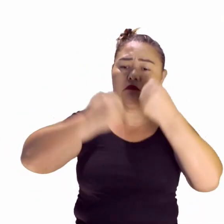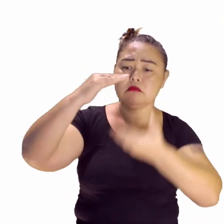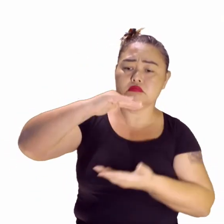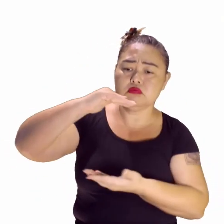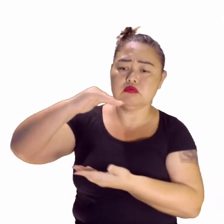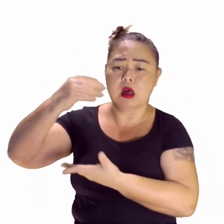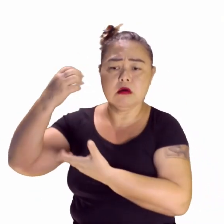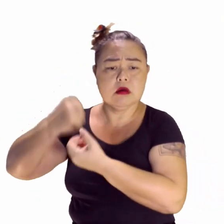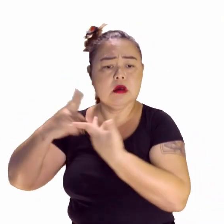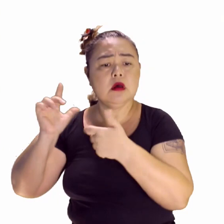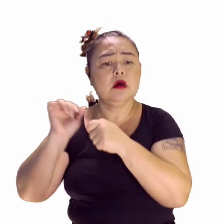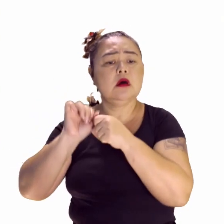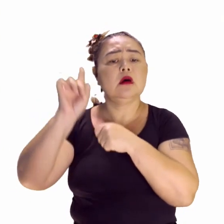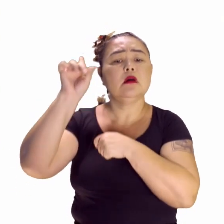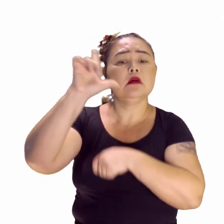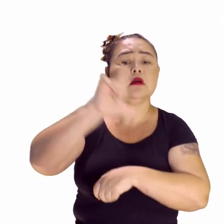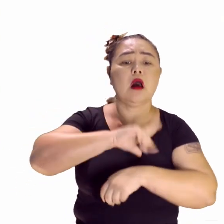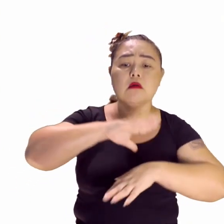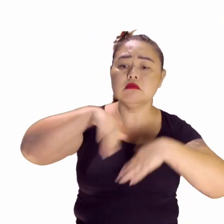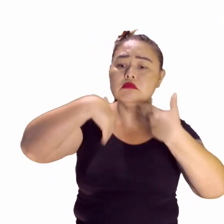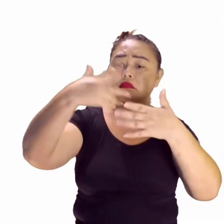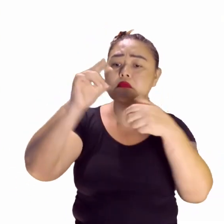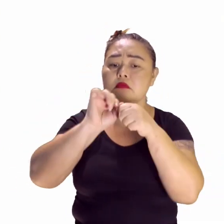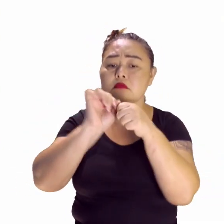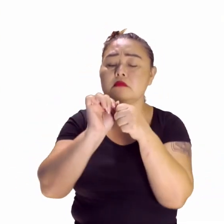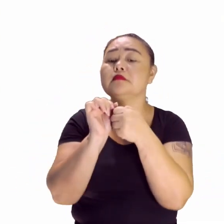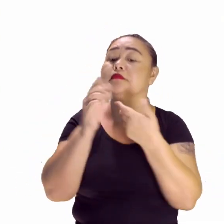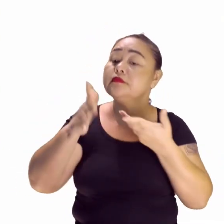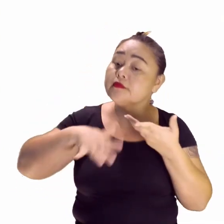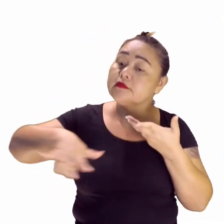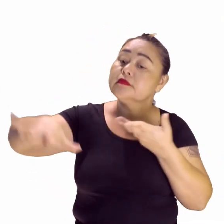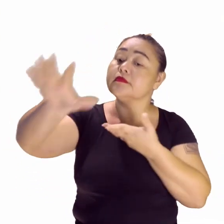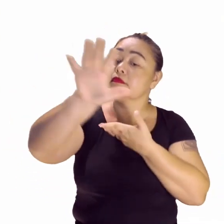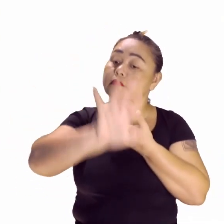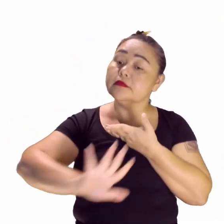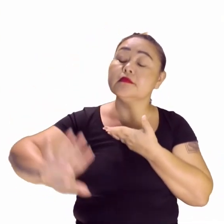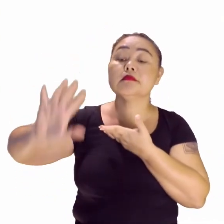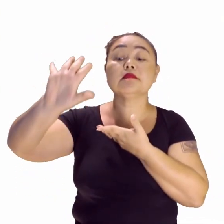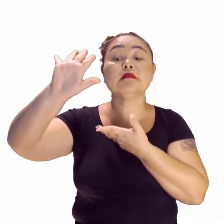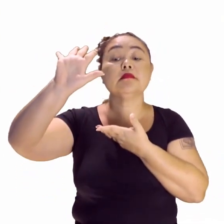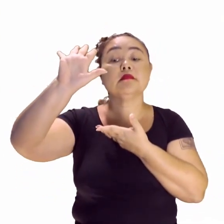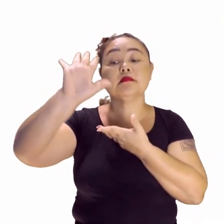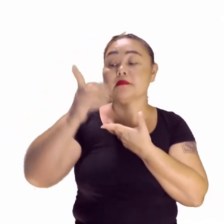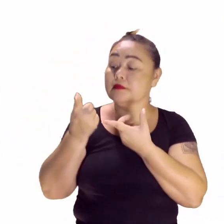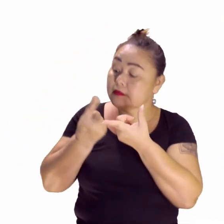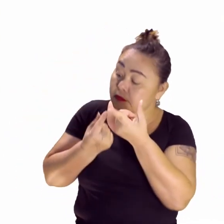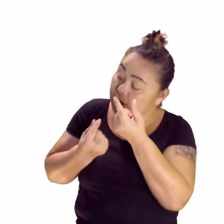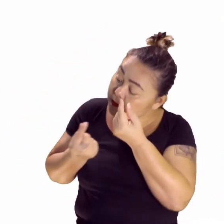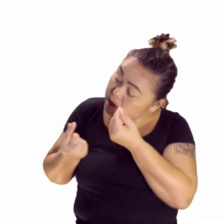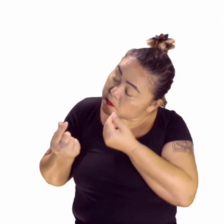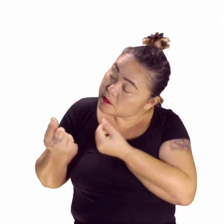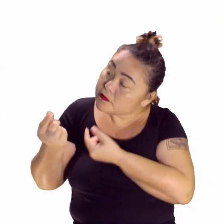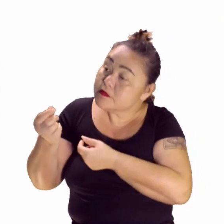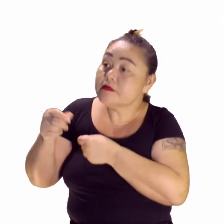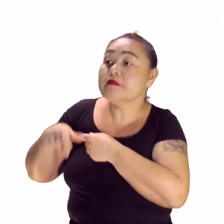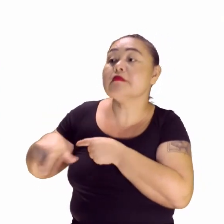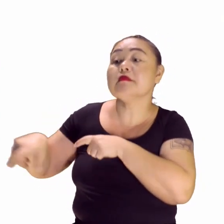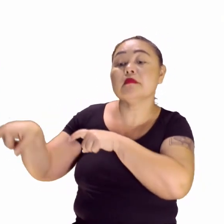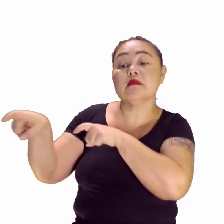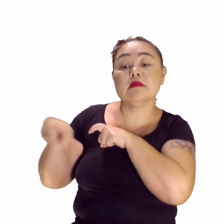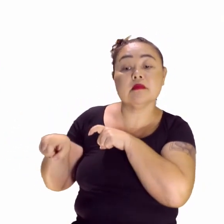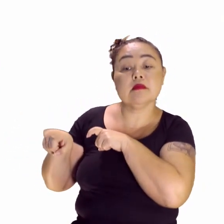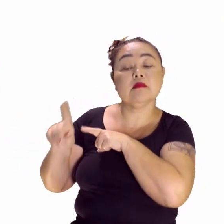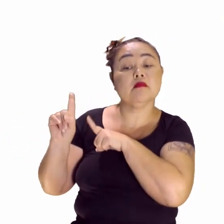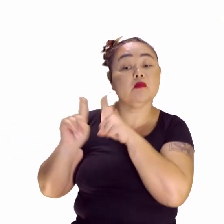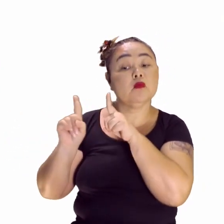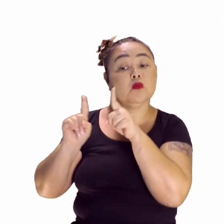o estado no cenário Nacional do agronegócio então Rondônia não